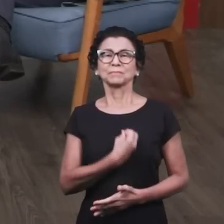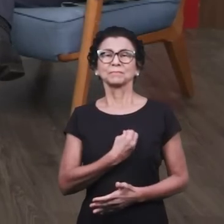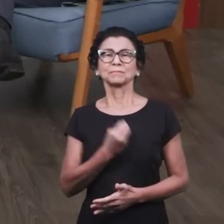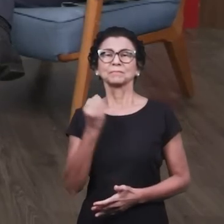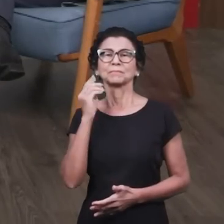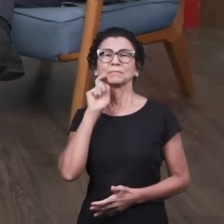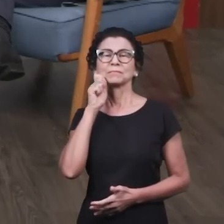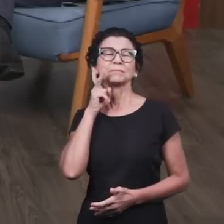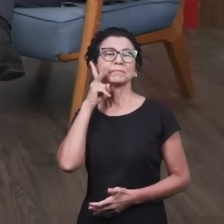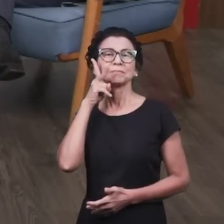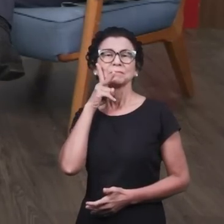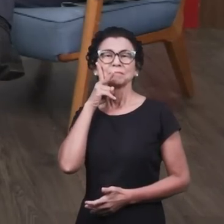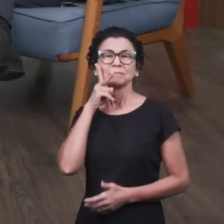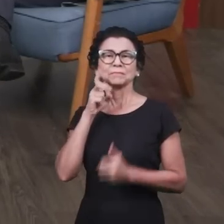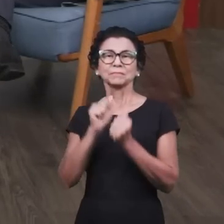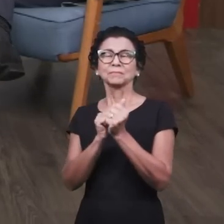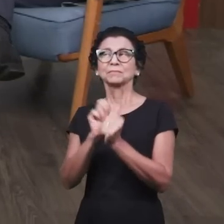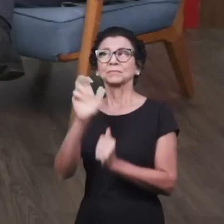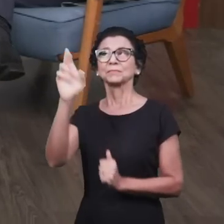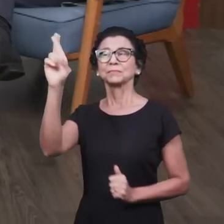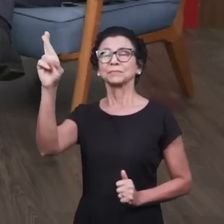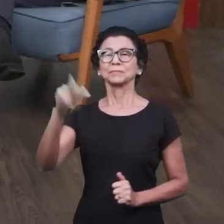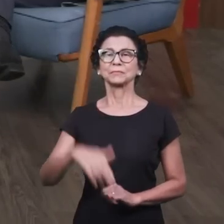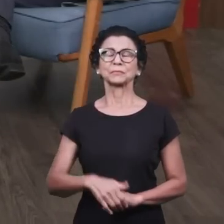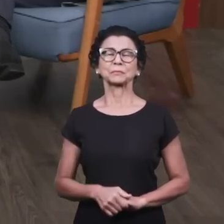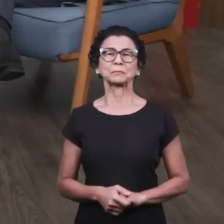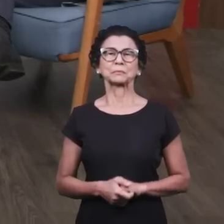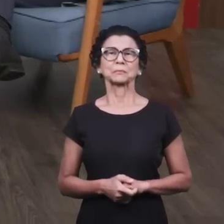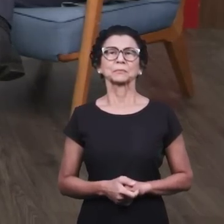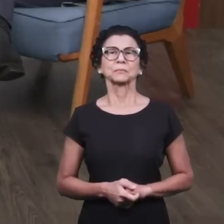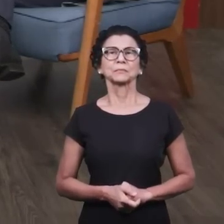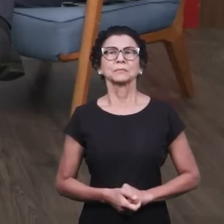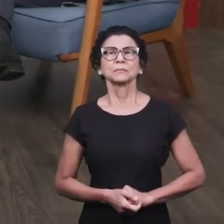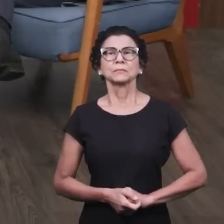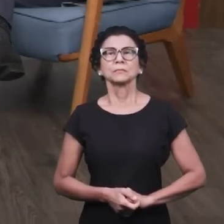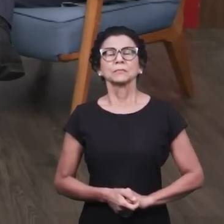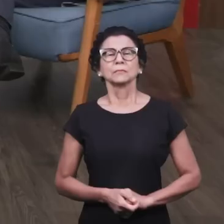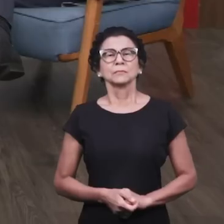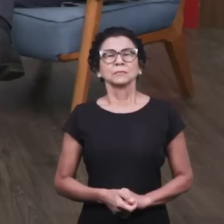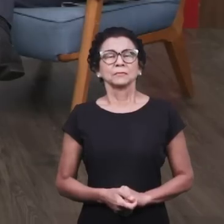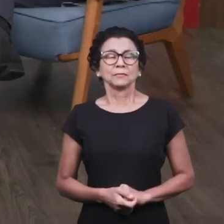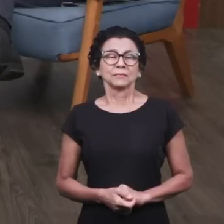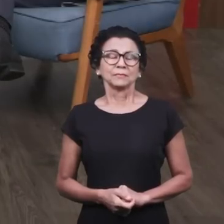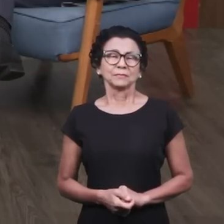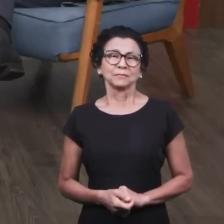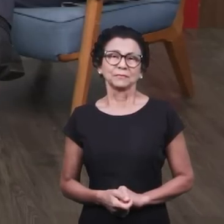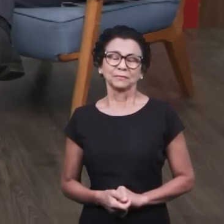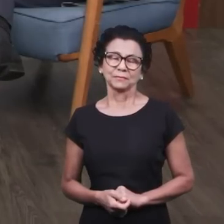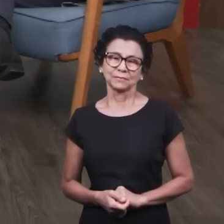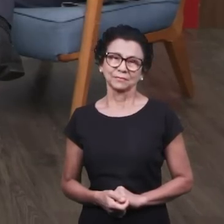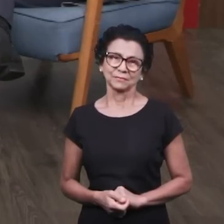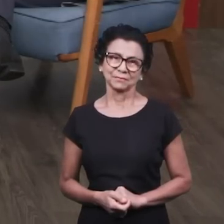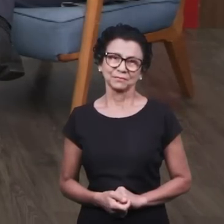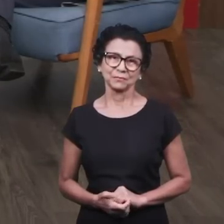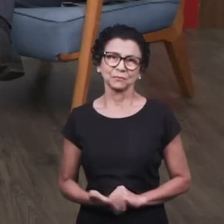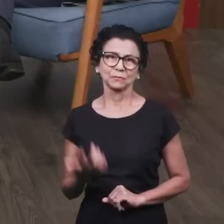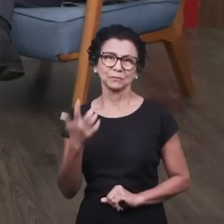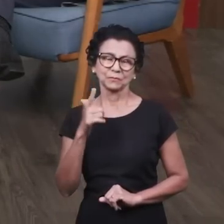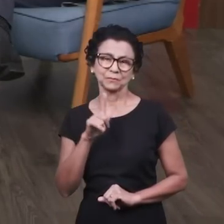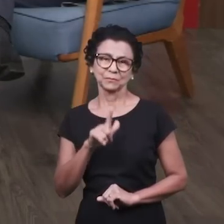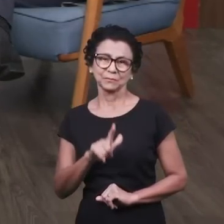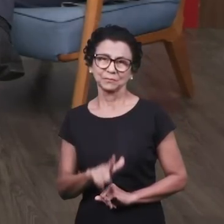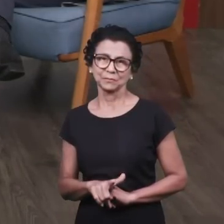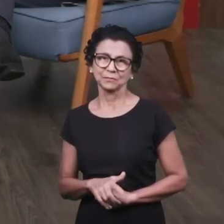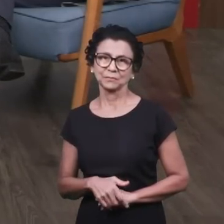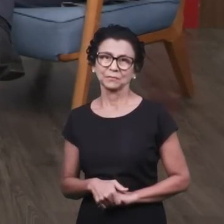ceia maravilhosa. Até porque, e aí repito, né, eu sou suspeito, né, com Ele cearei e Ele